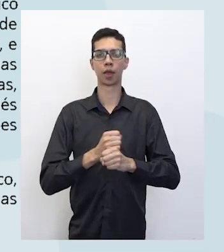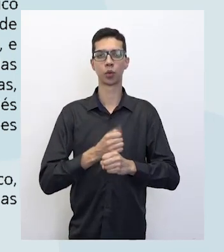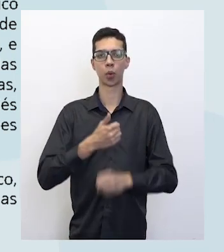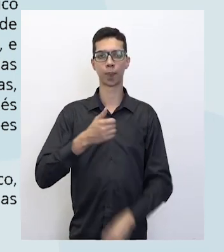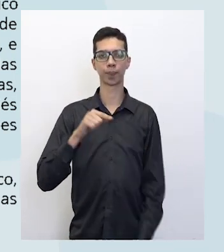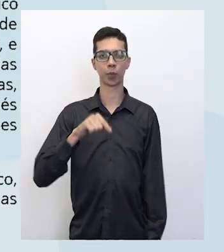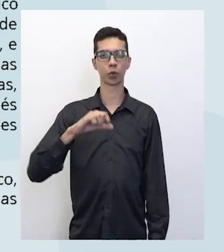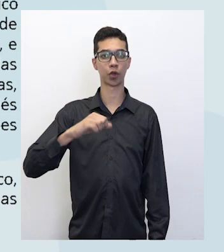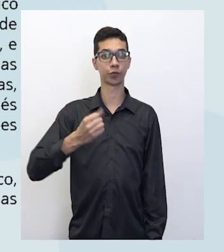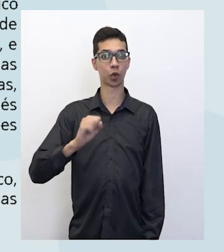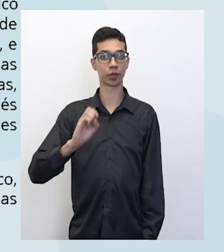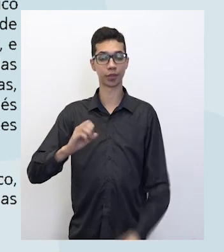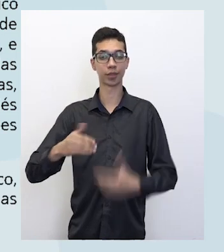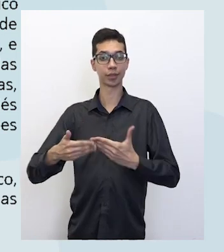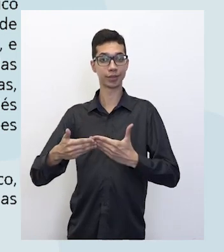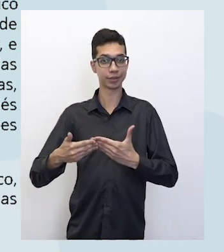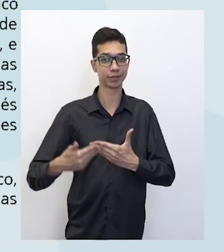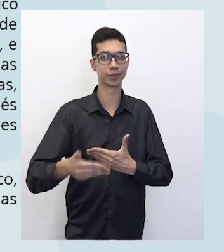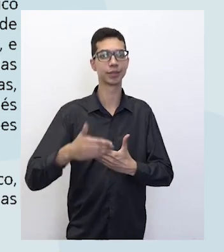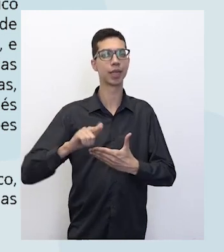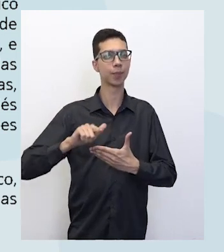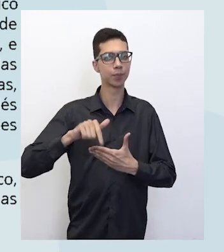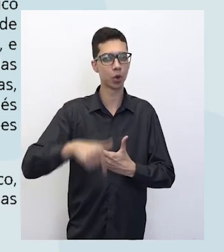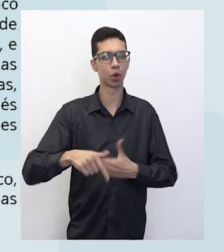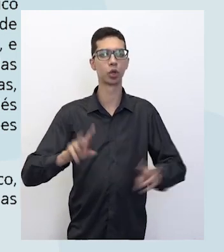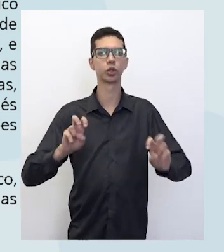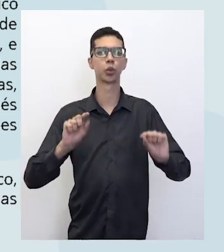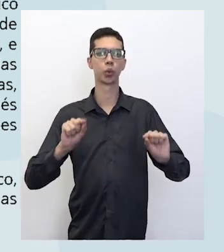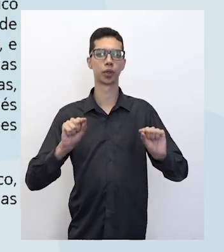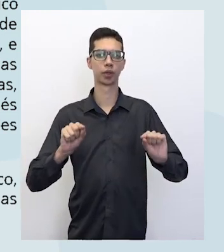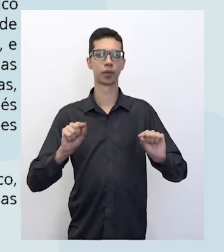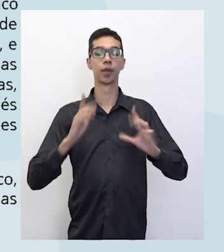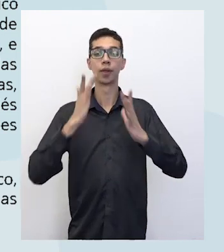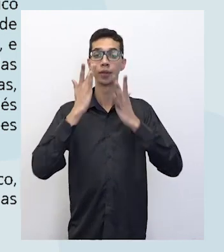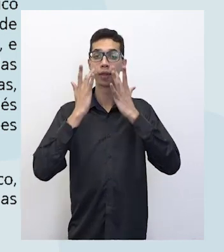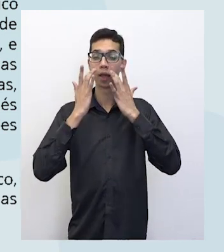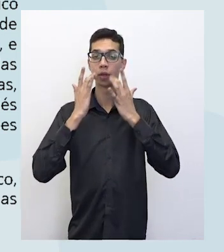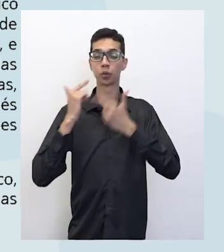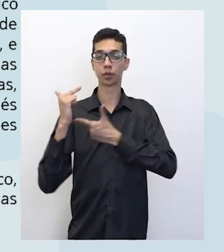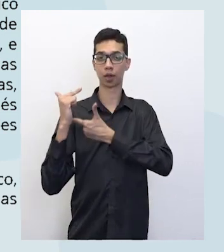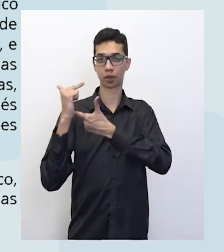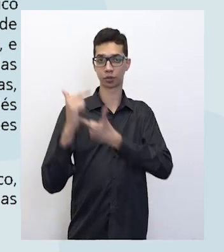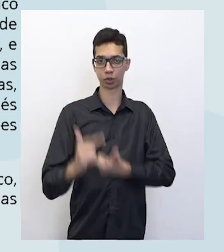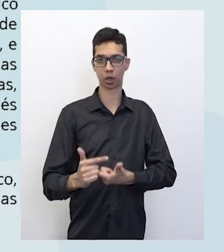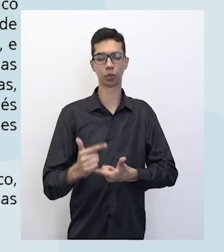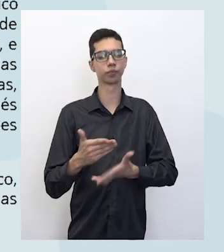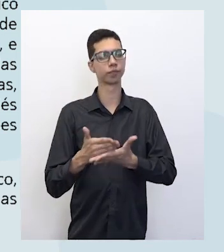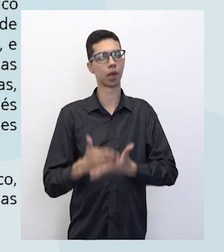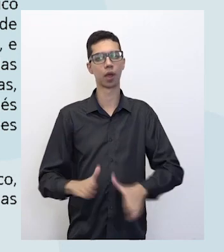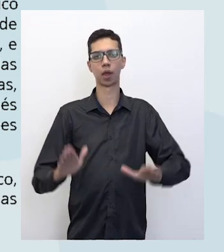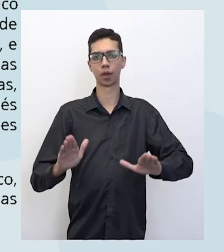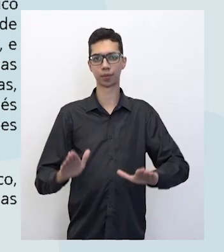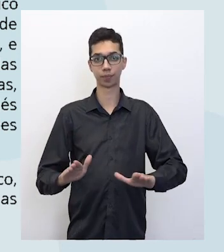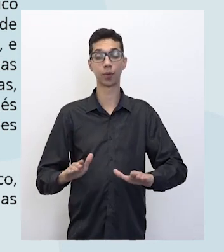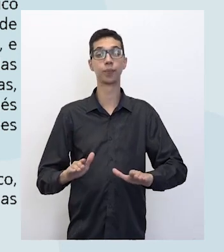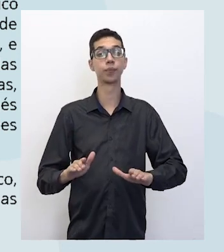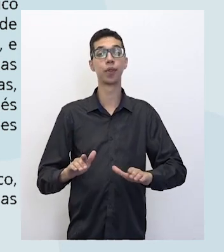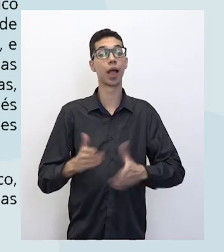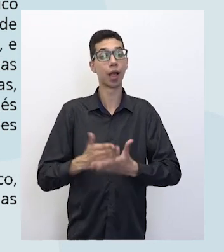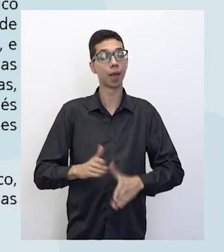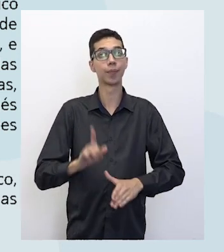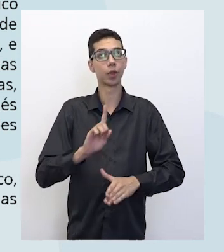ruptura a toda essa noção de teatro convencional tradicional. Certo, gente? Então, olha